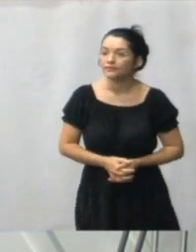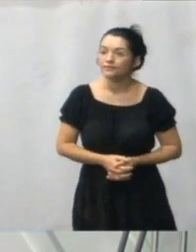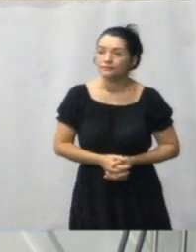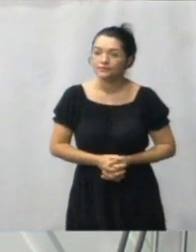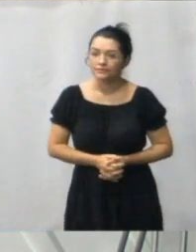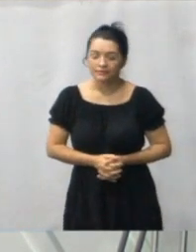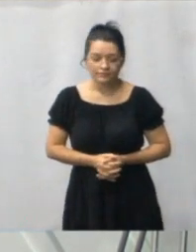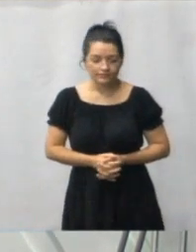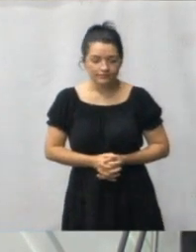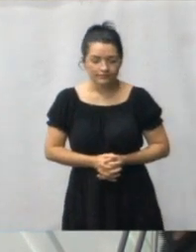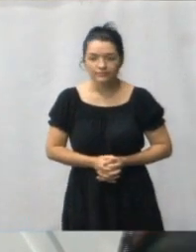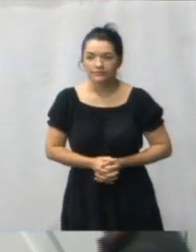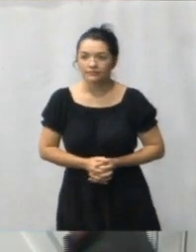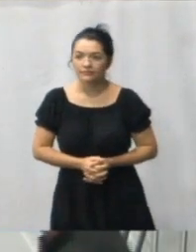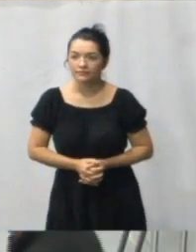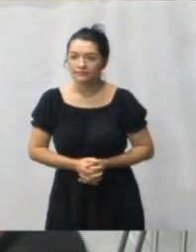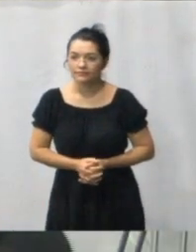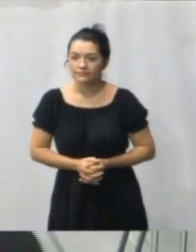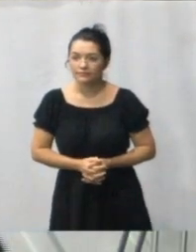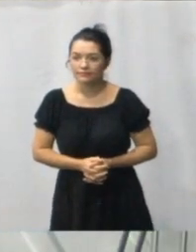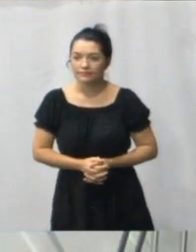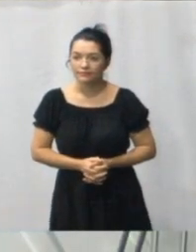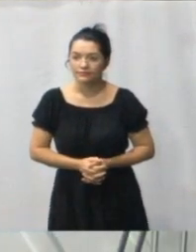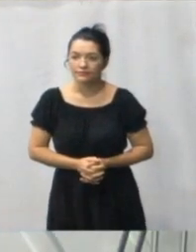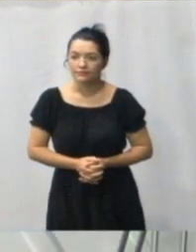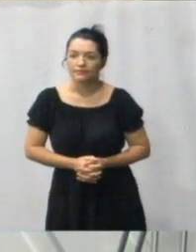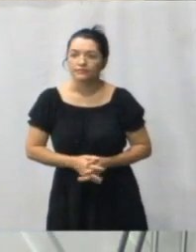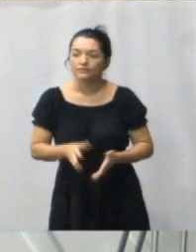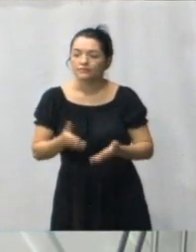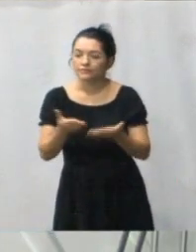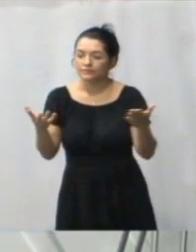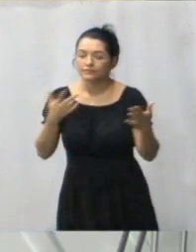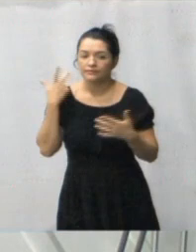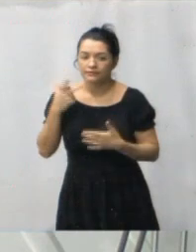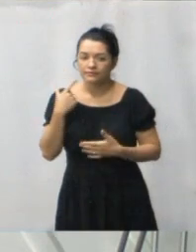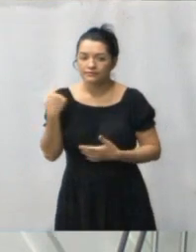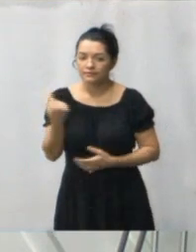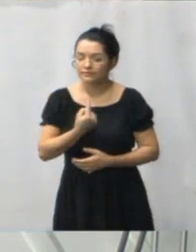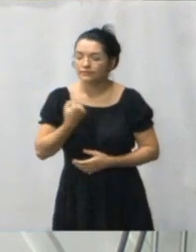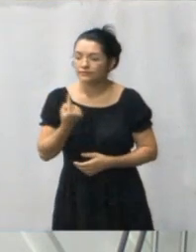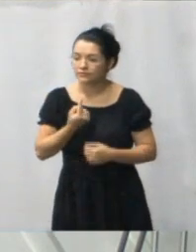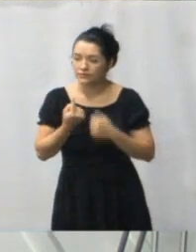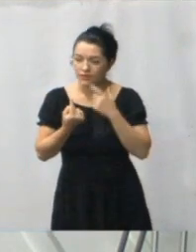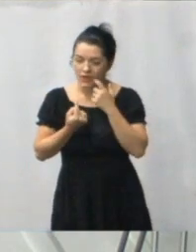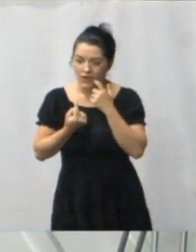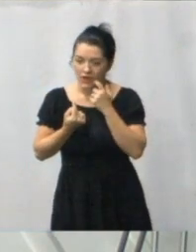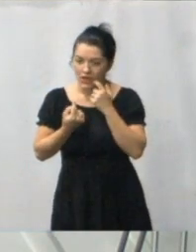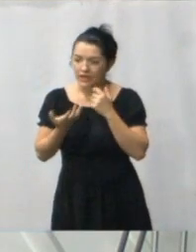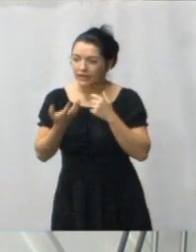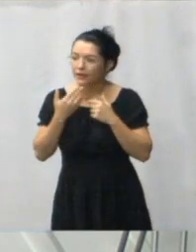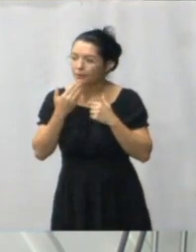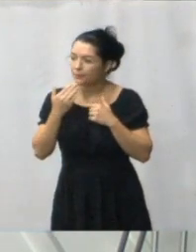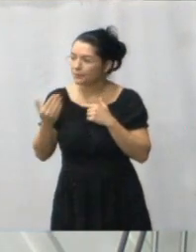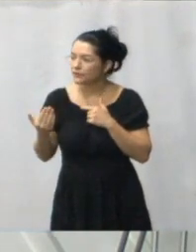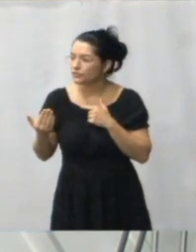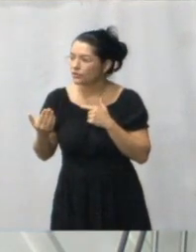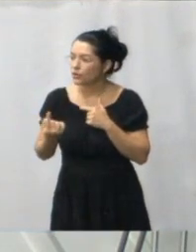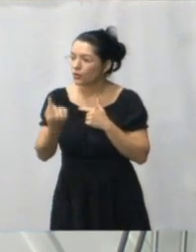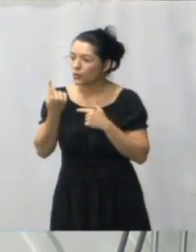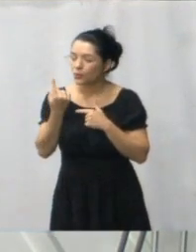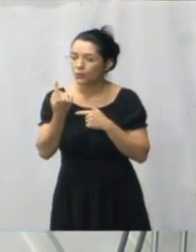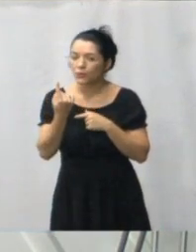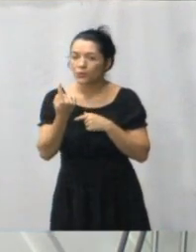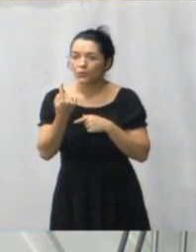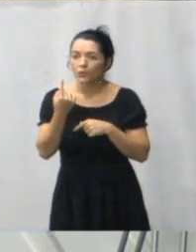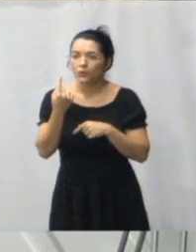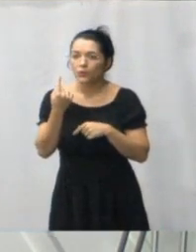Vereadores, a gente vai passar. Queria possibilitar um minuto de saudação inicial, até para